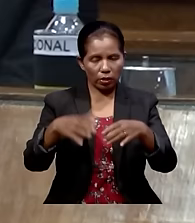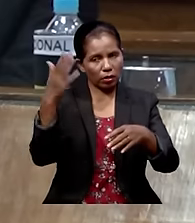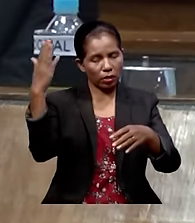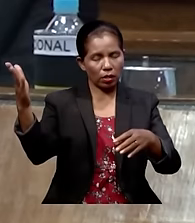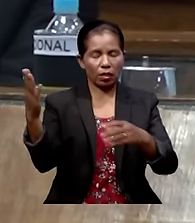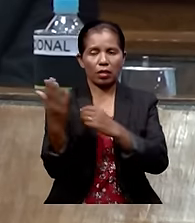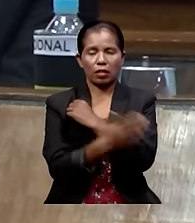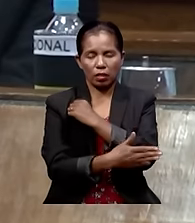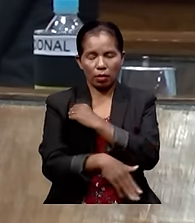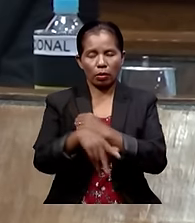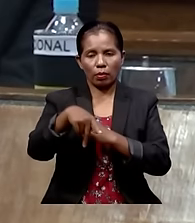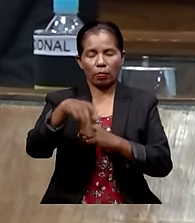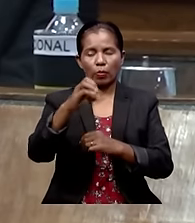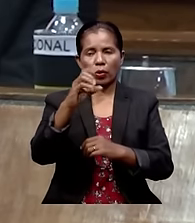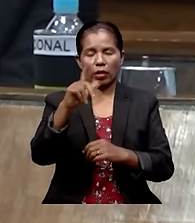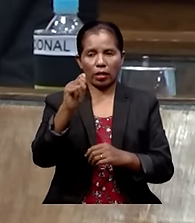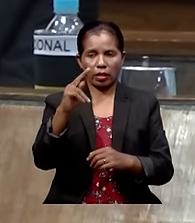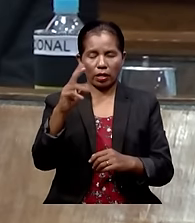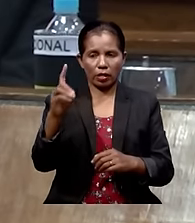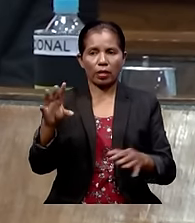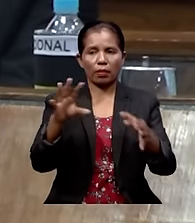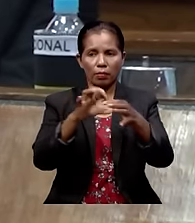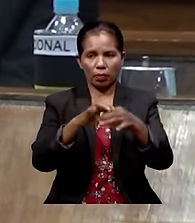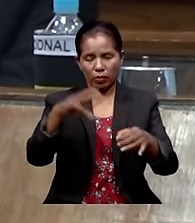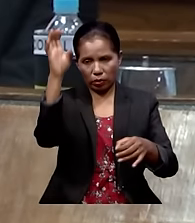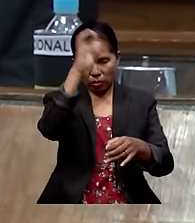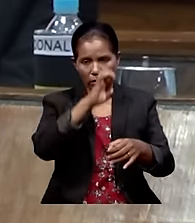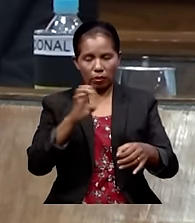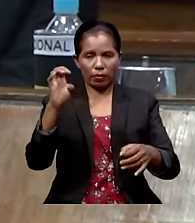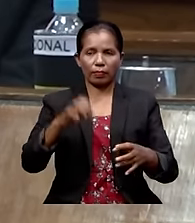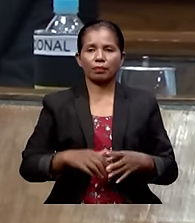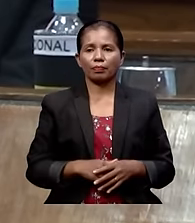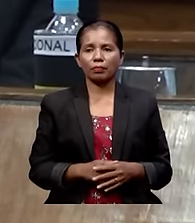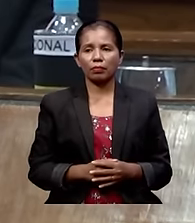tamba Polônia é membro da União Europeia.